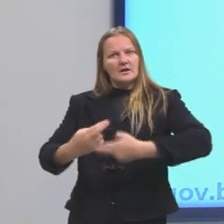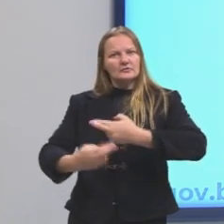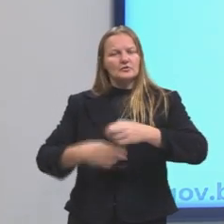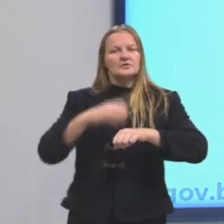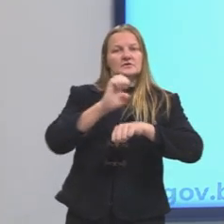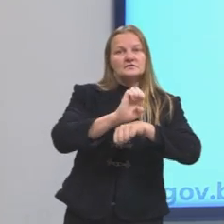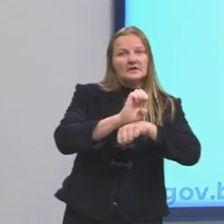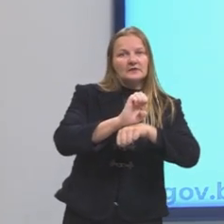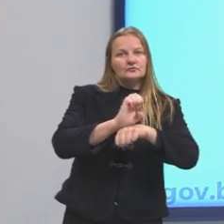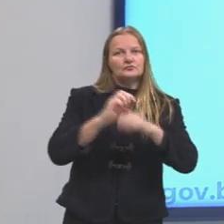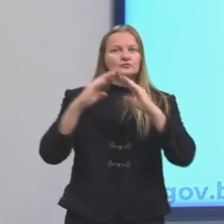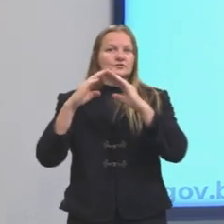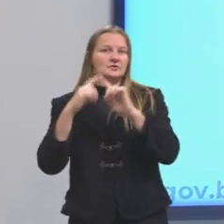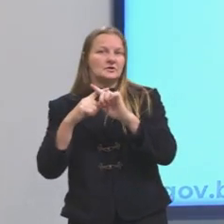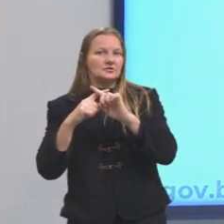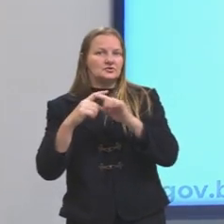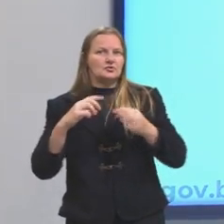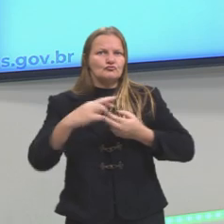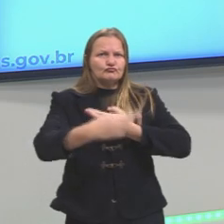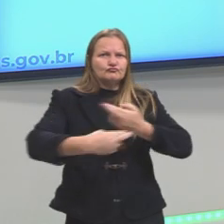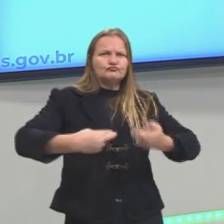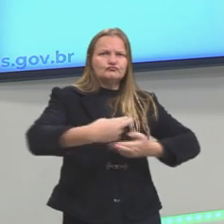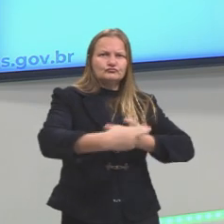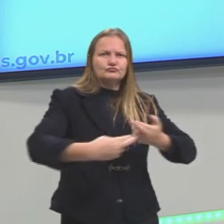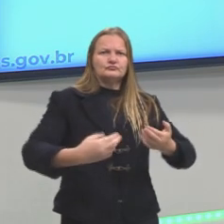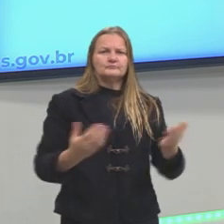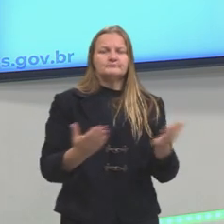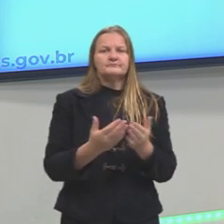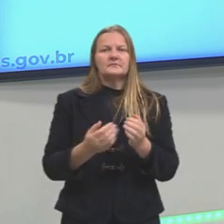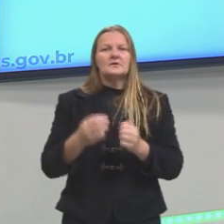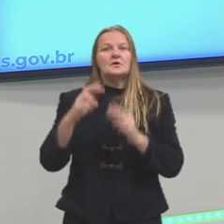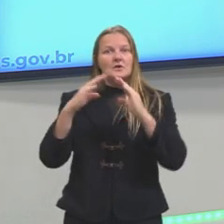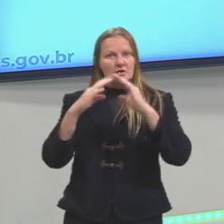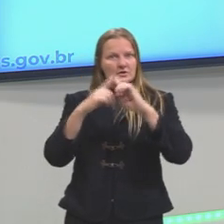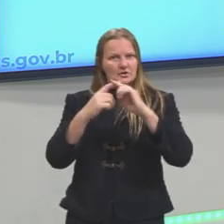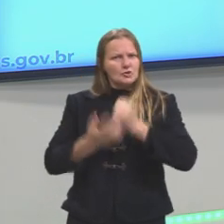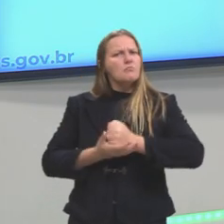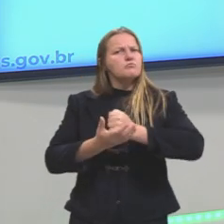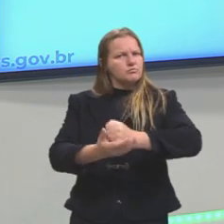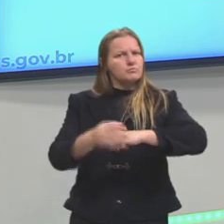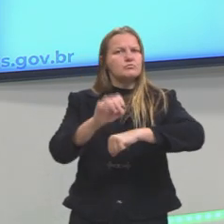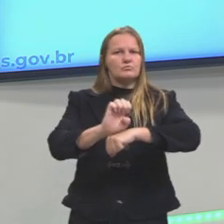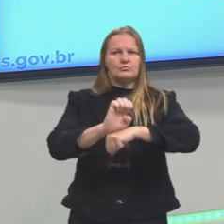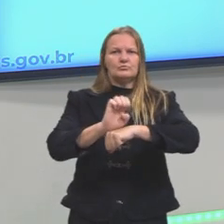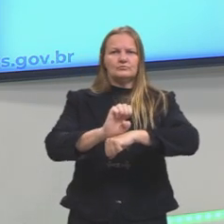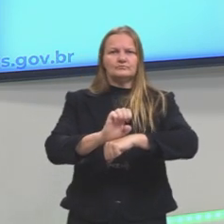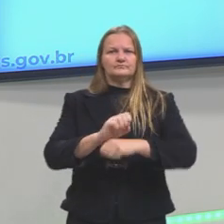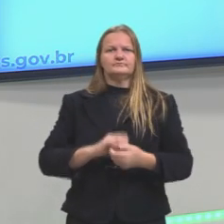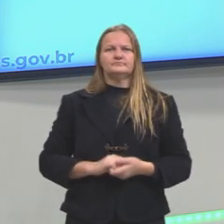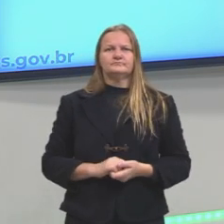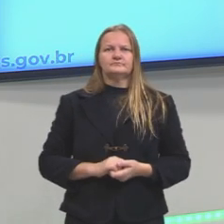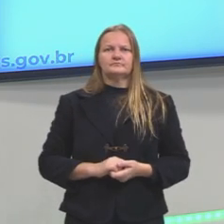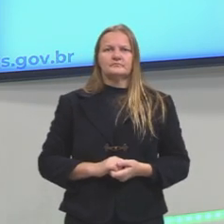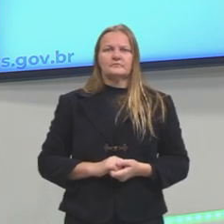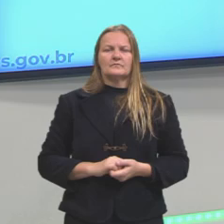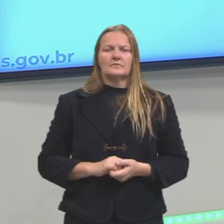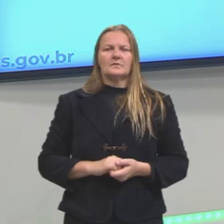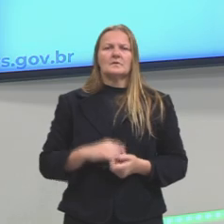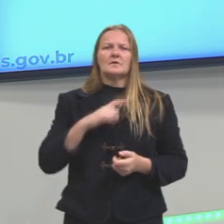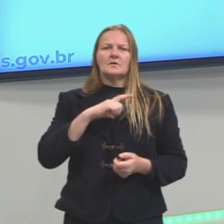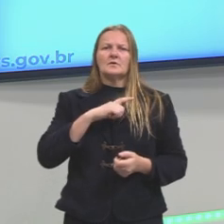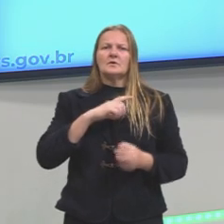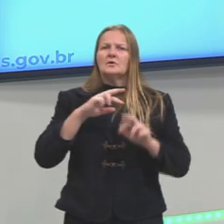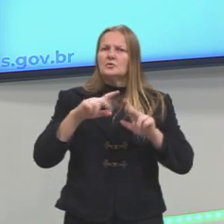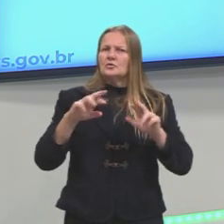EA igreja olha só a igreja apoia o estado na época absolutismo os reis né E aí vem depois da teoria do direito